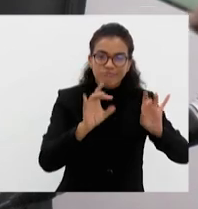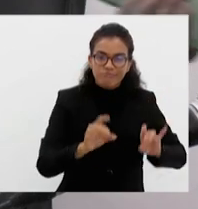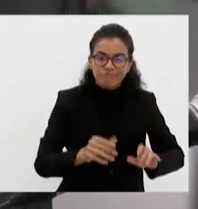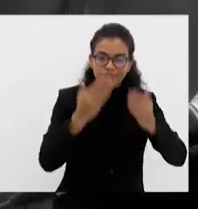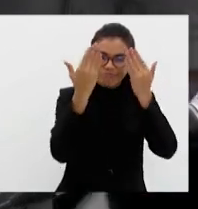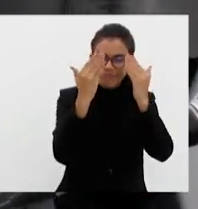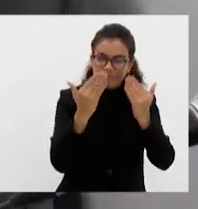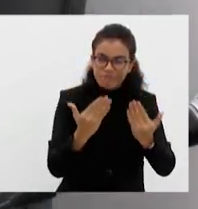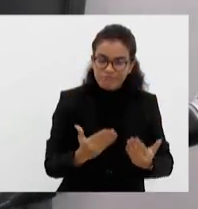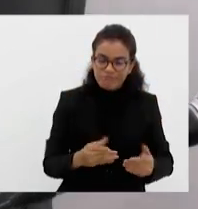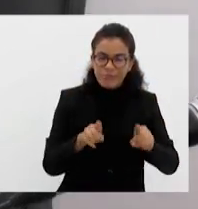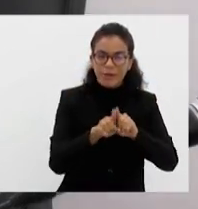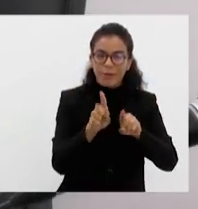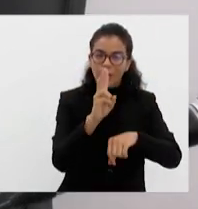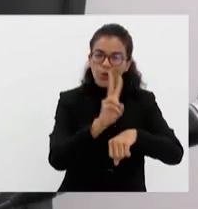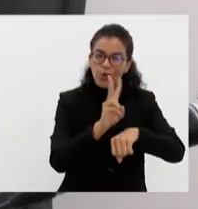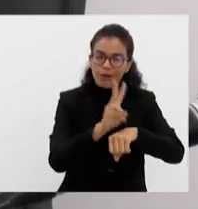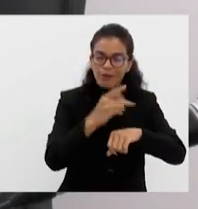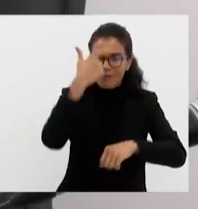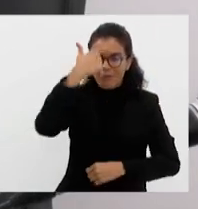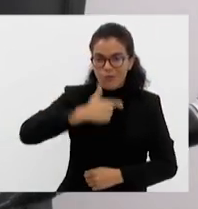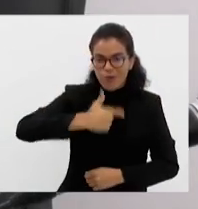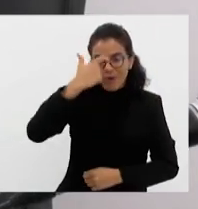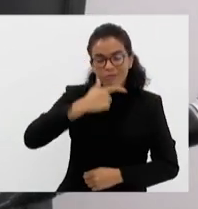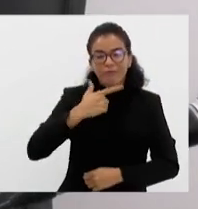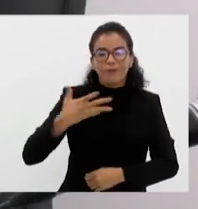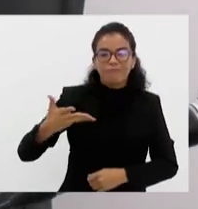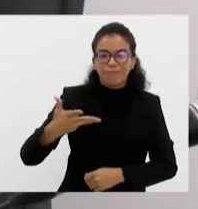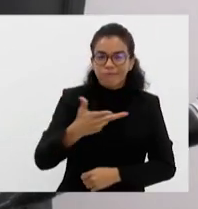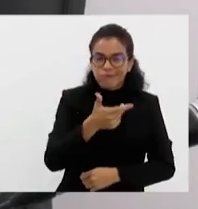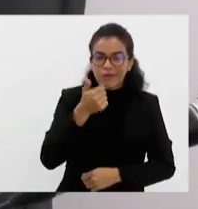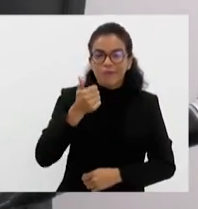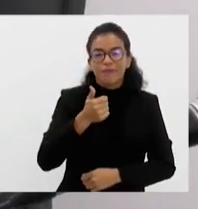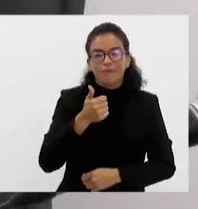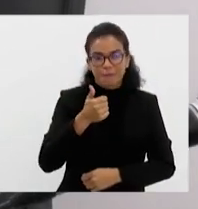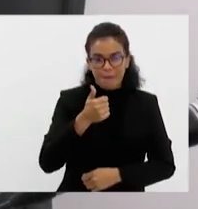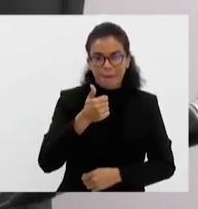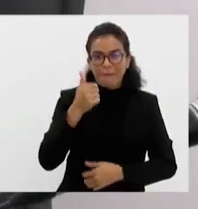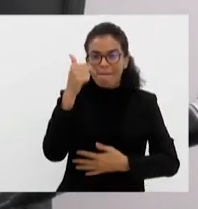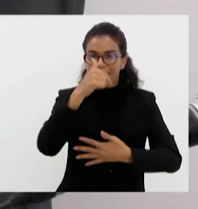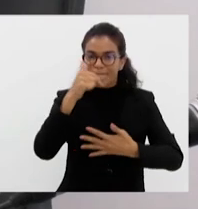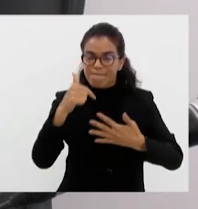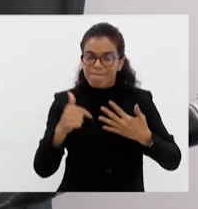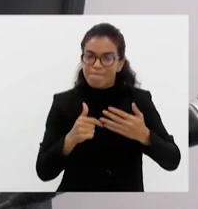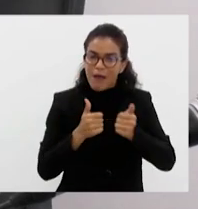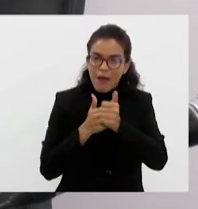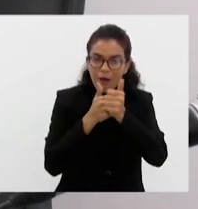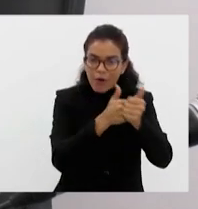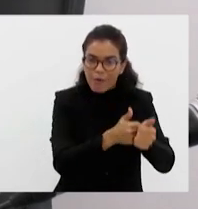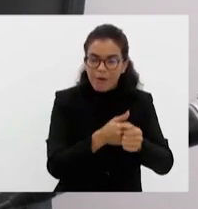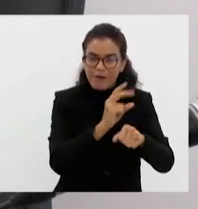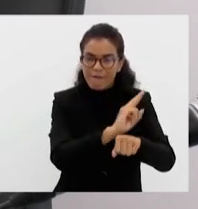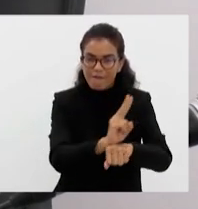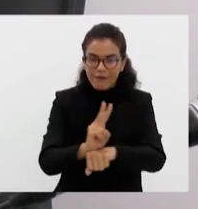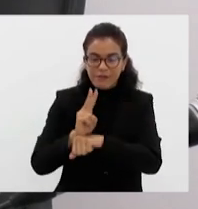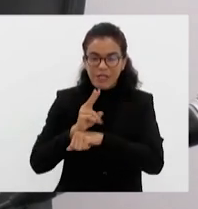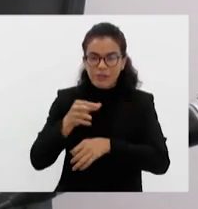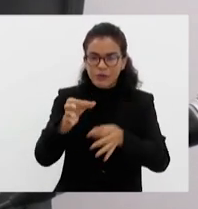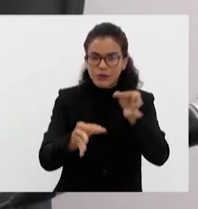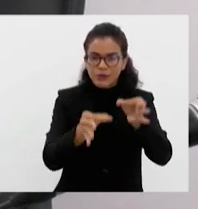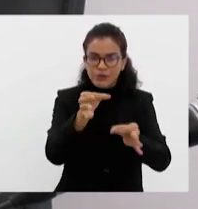Revisão, Autotutela, Moralidade e Eficiência, CERTAME, para acompanhar, fiscalizar e